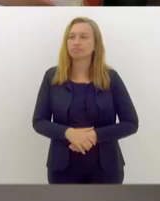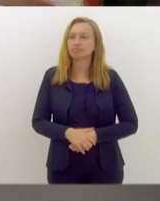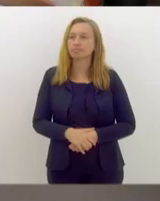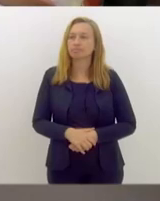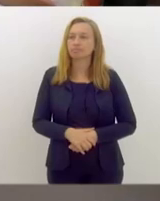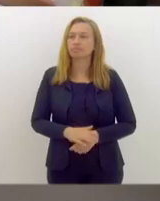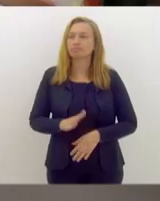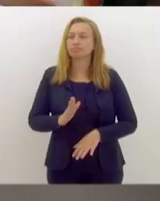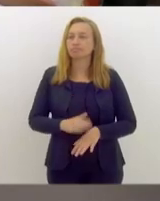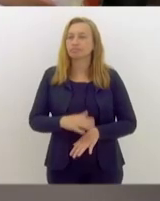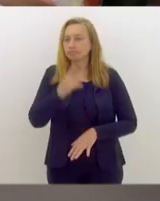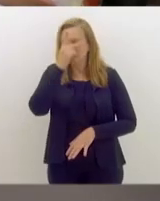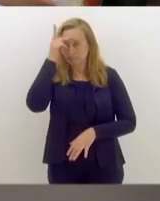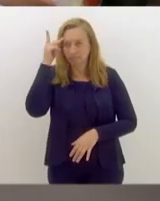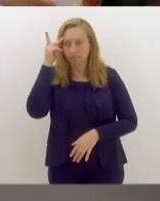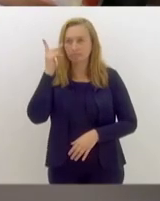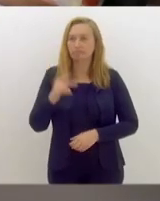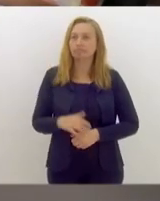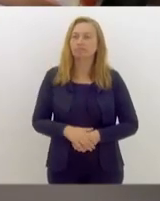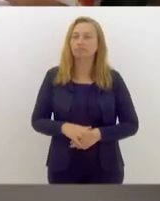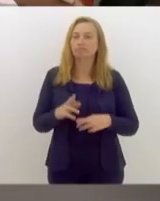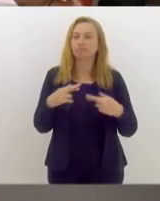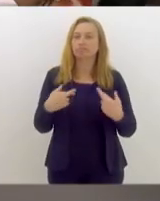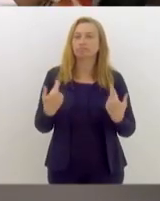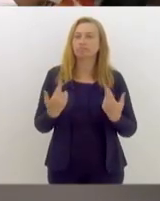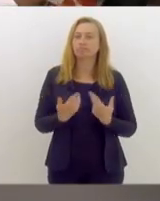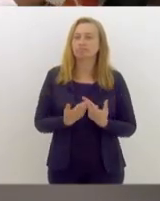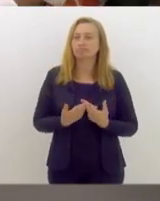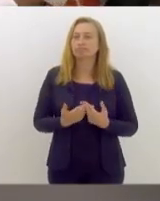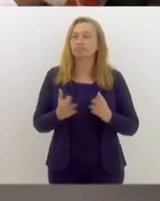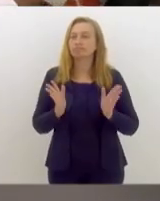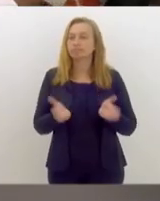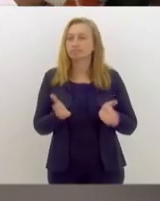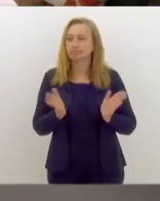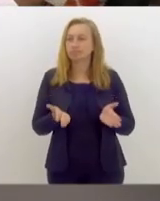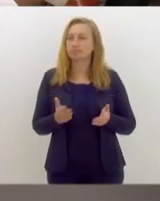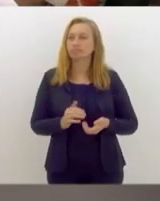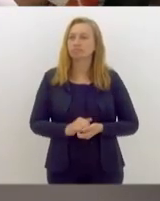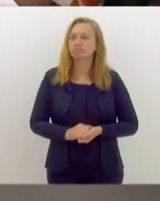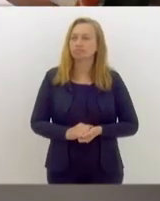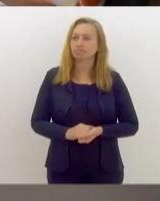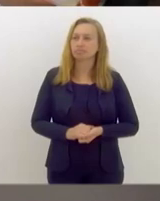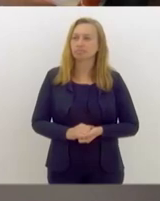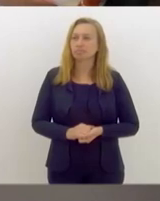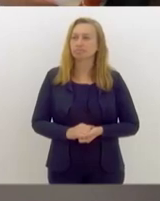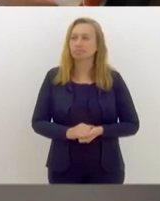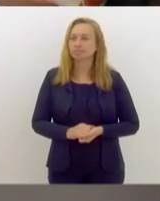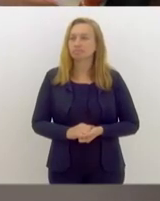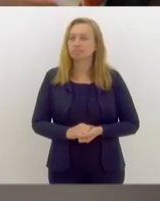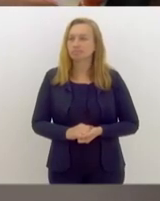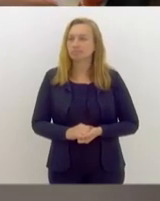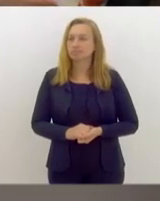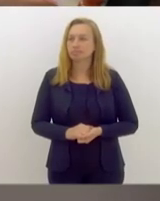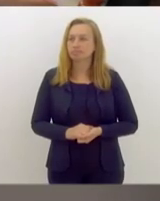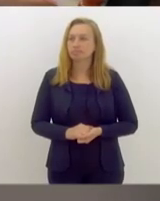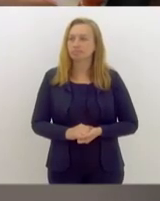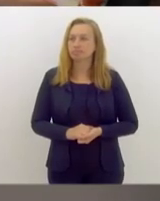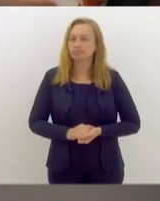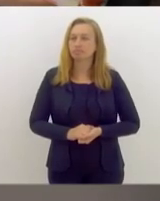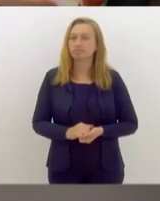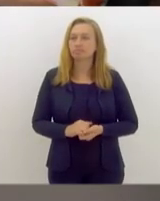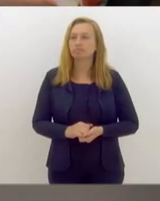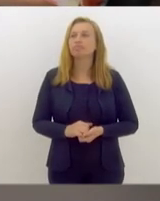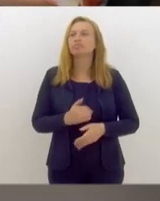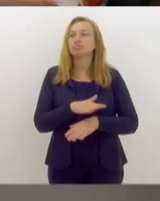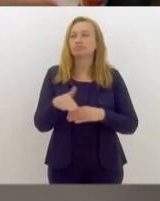os demais membros aqui dessa reunião, dessa comissão hoje, saudar aqui a sociedade civil como um todo, todos